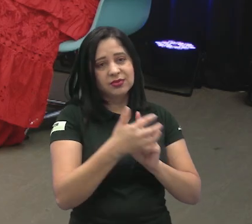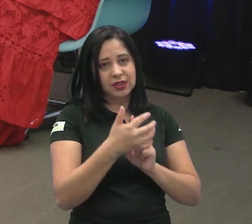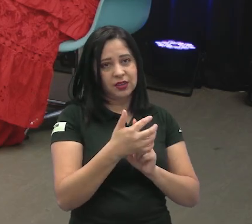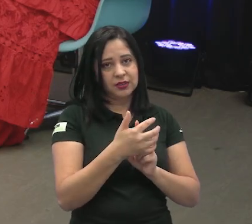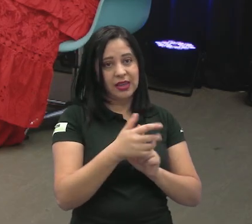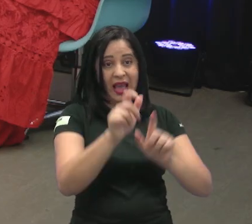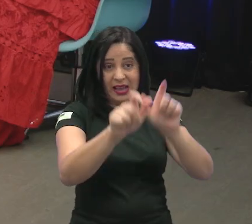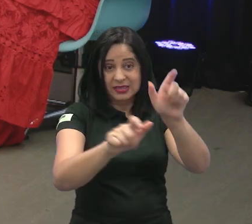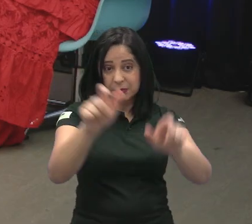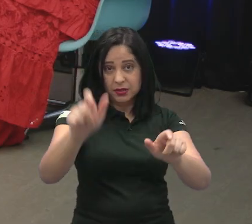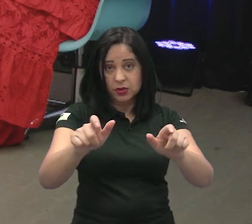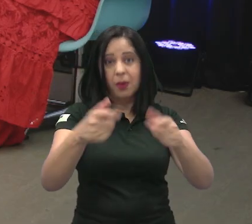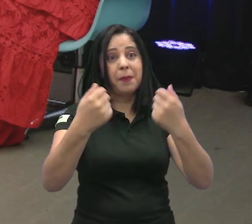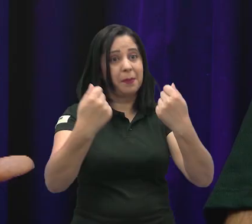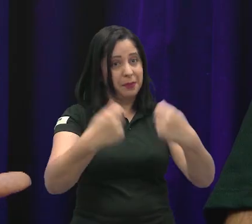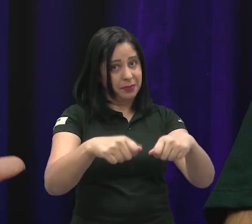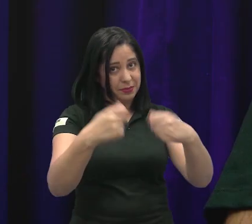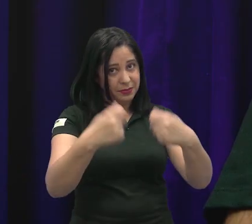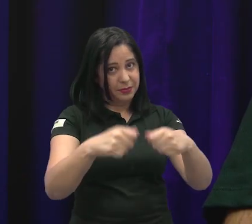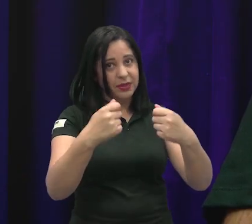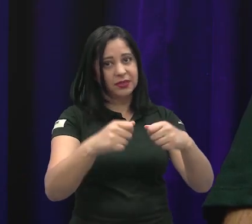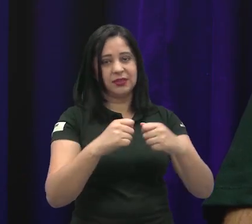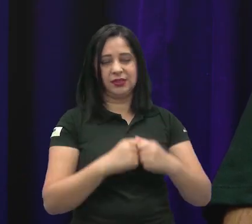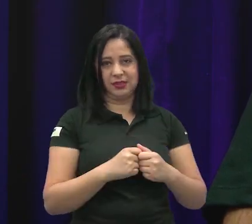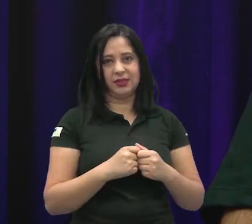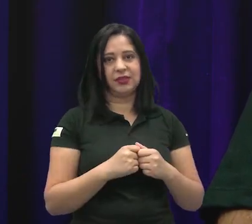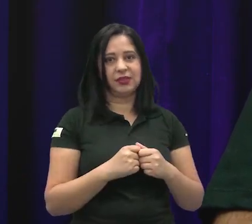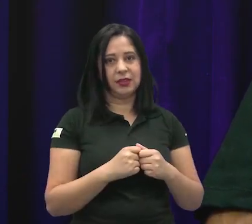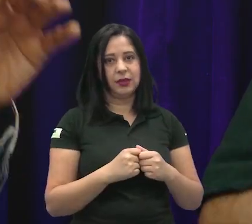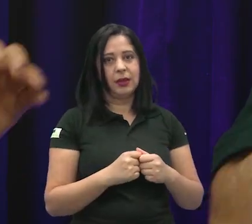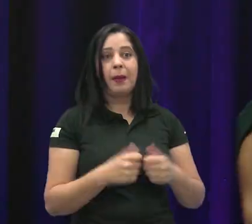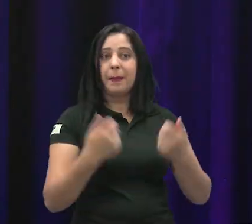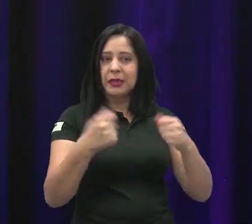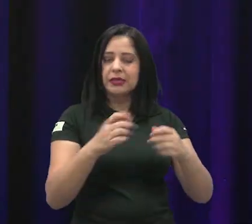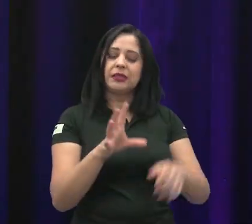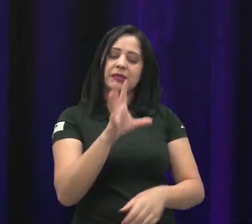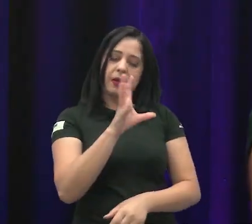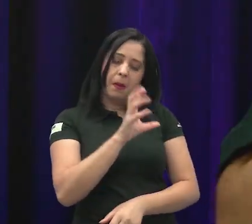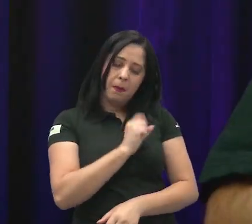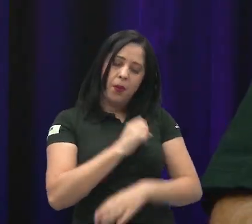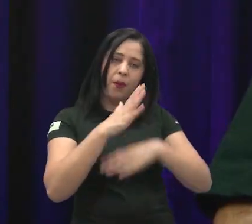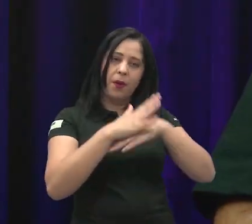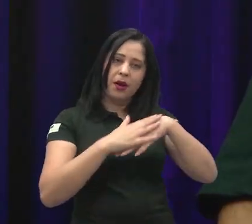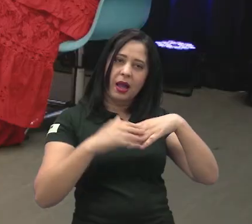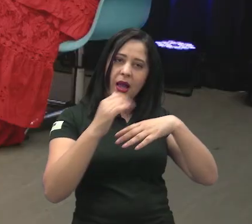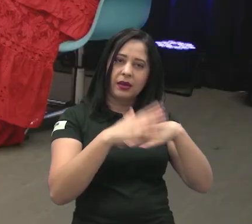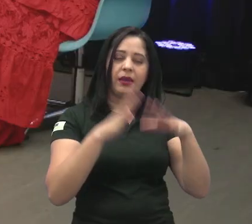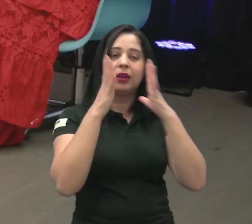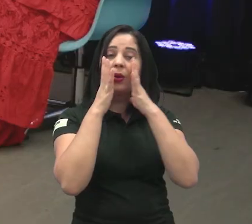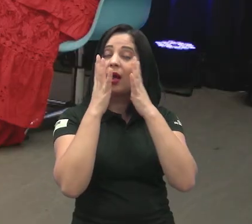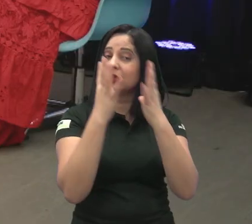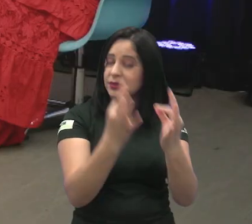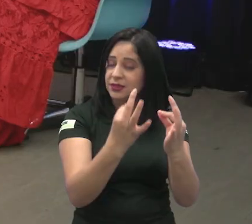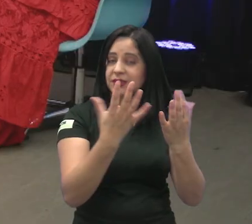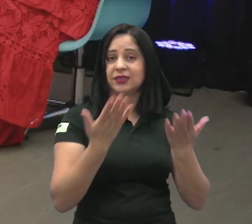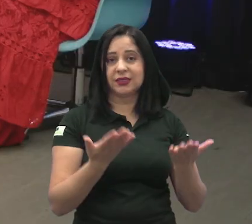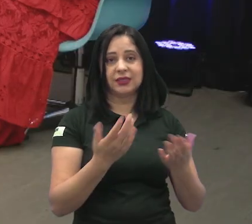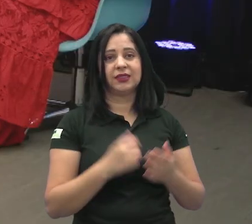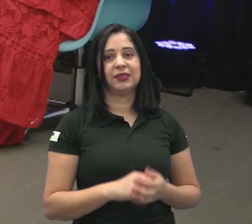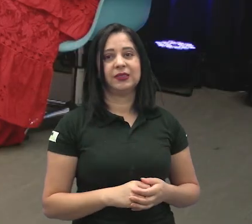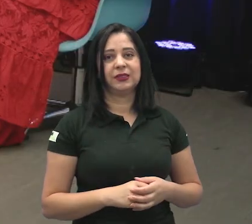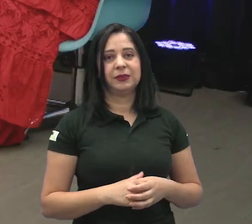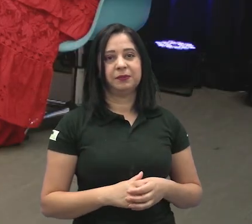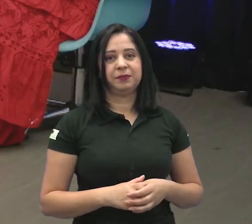seu afeto, porque eles necessitam, assim, todos, né, têm esse ponto comum, né? Precisam de afeto, de acolhimento, de atenção,